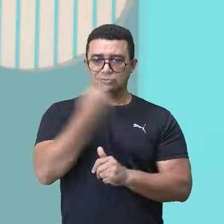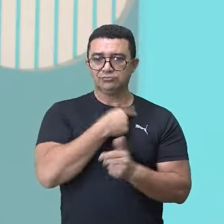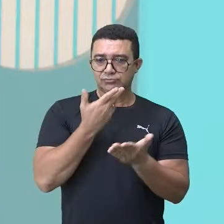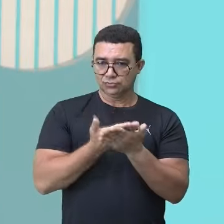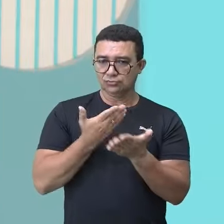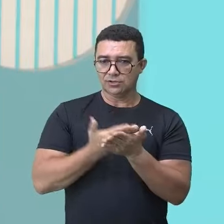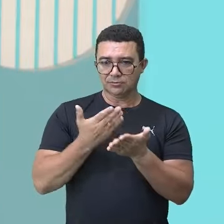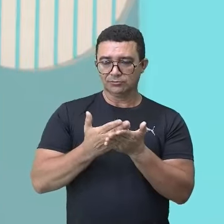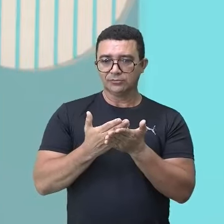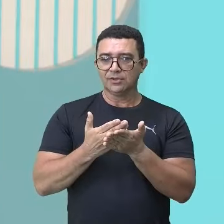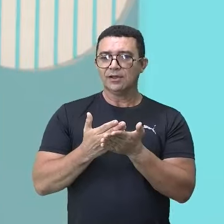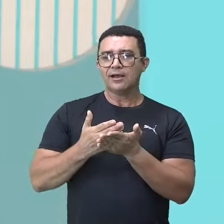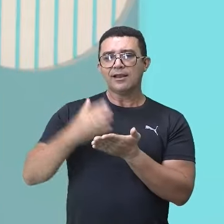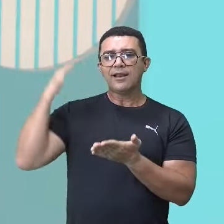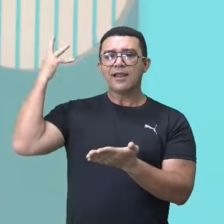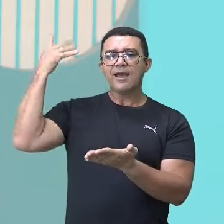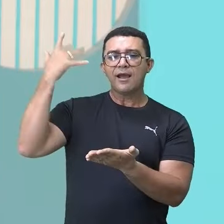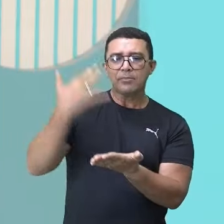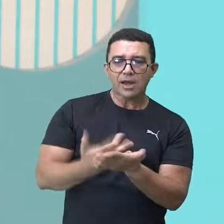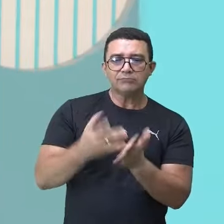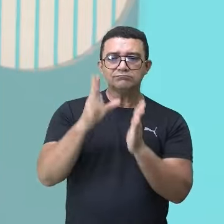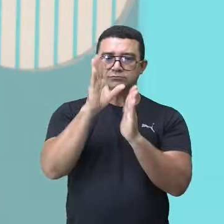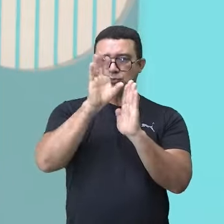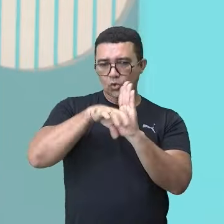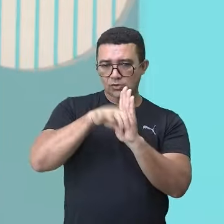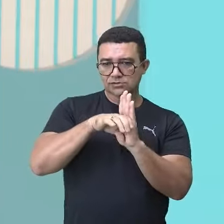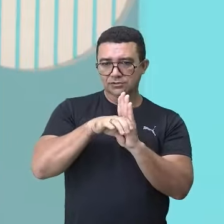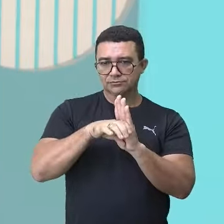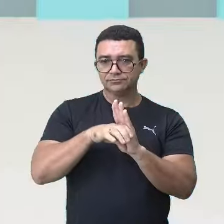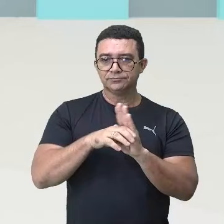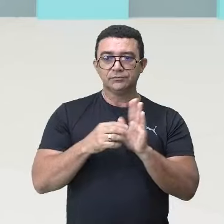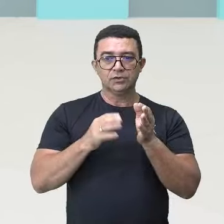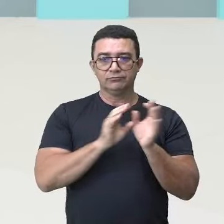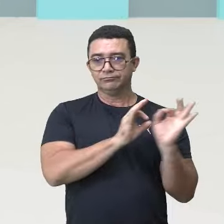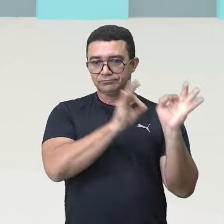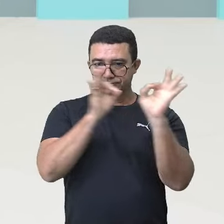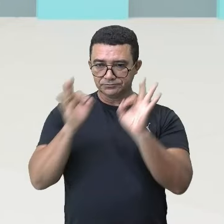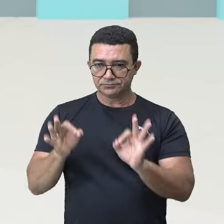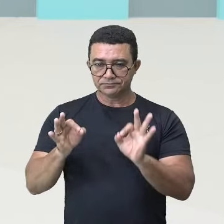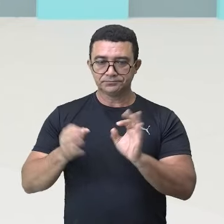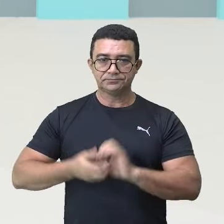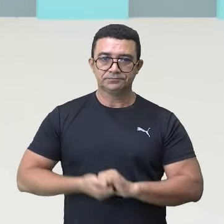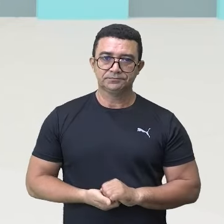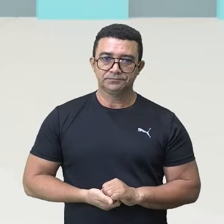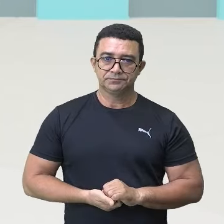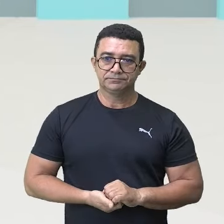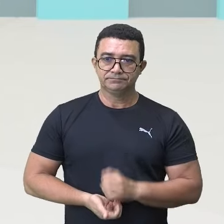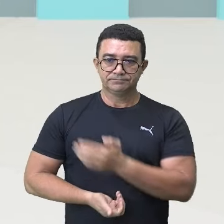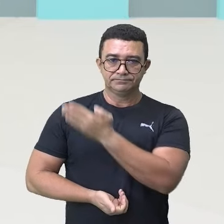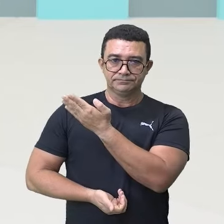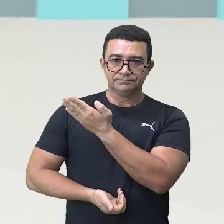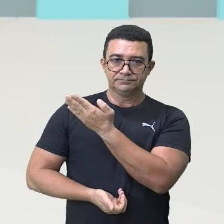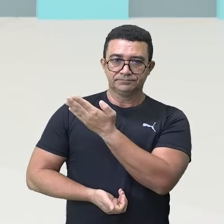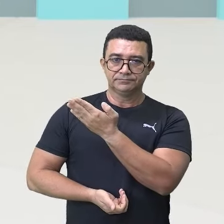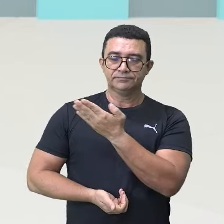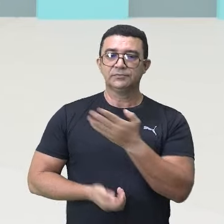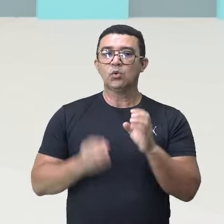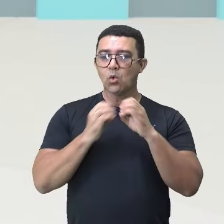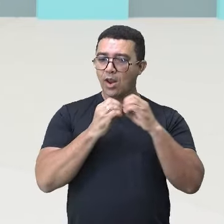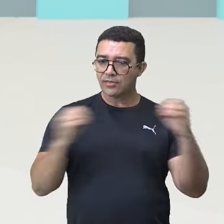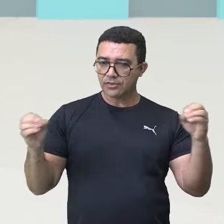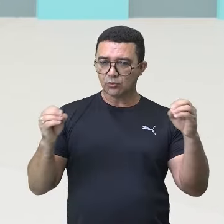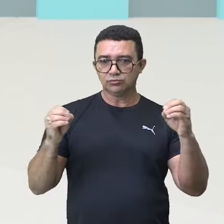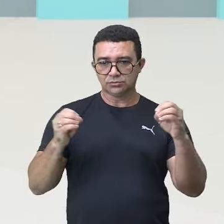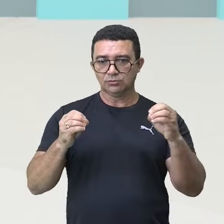aula então vamos lembrar alguns conceitos para fixar então acompanhe aí comigo Olha o que vai aparecer oração subordinada